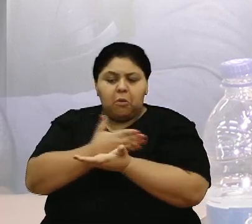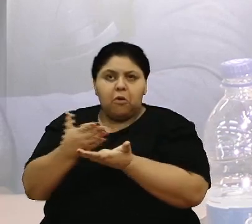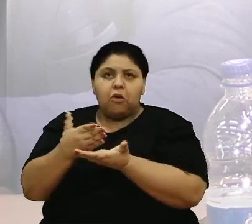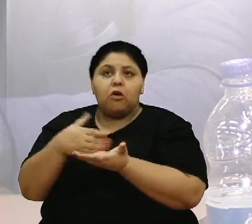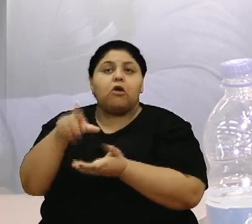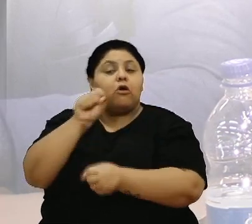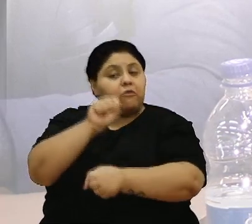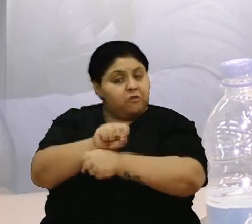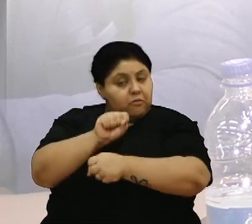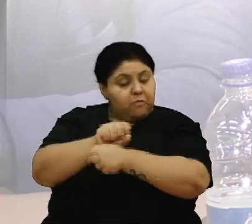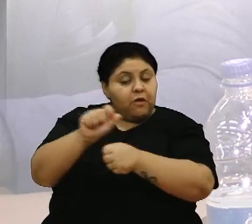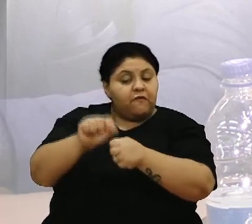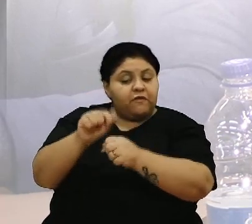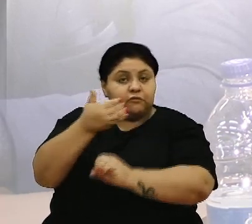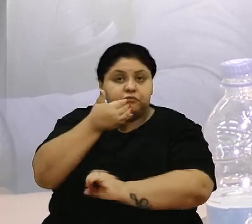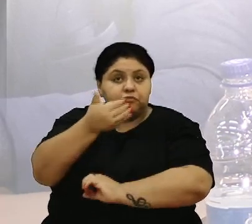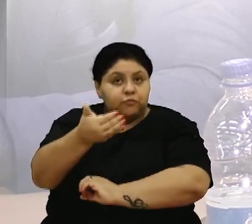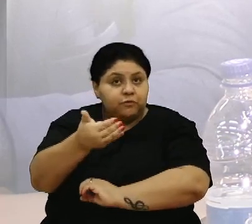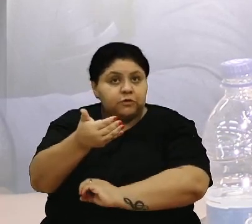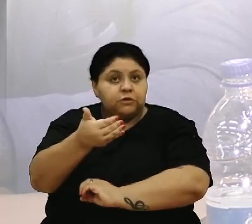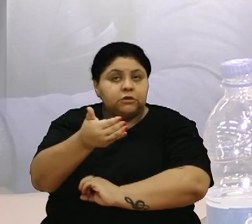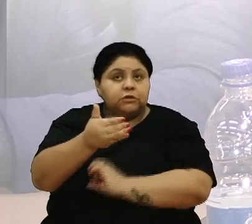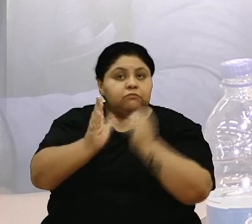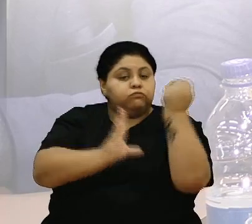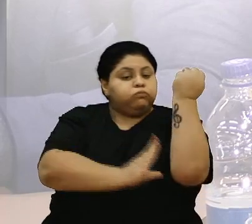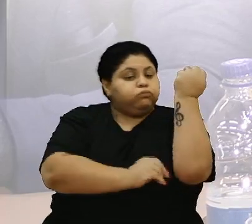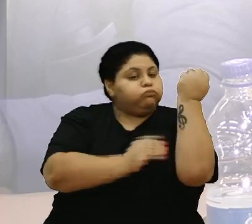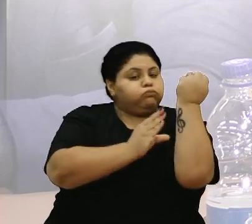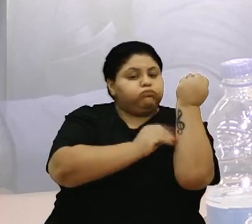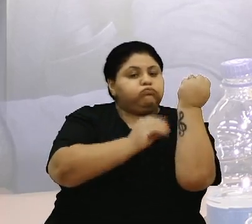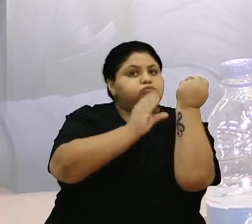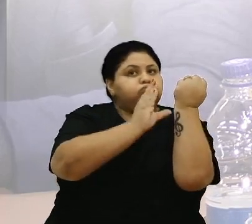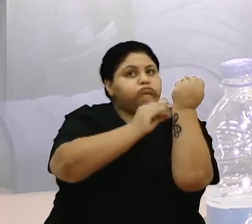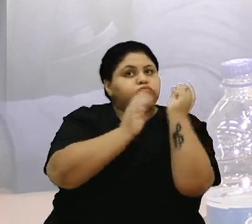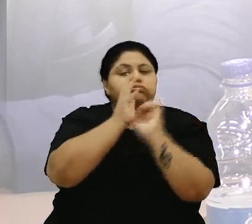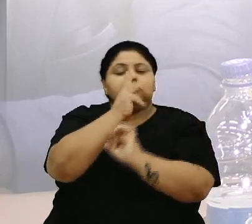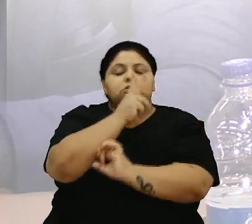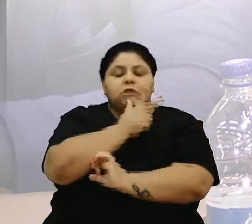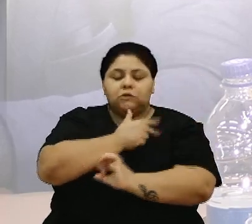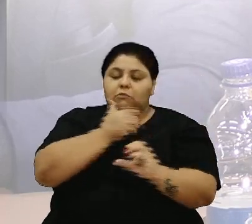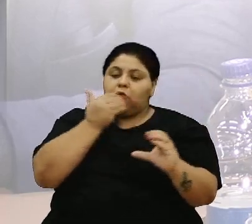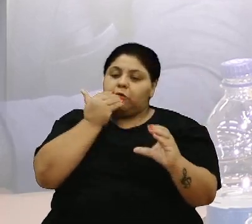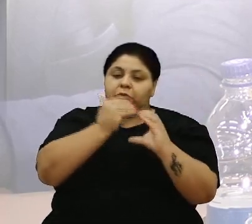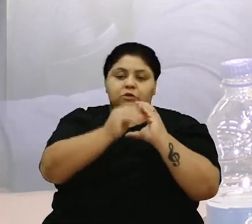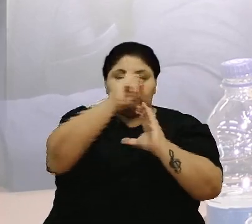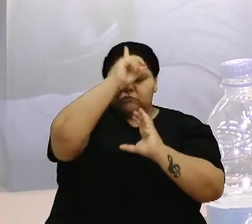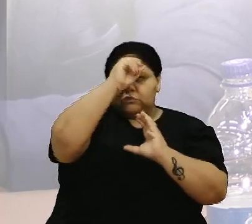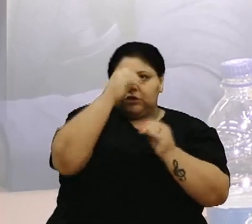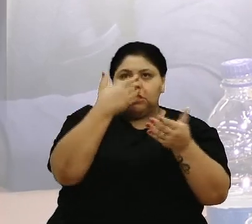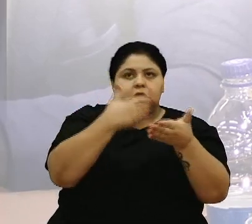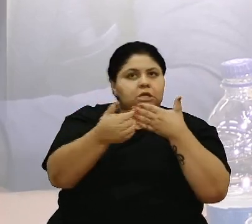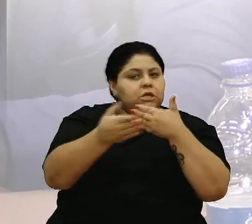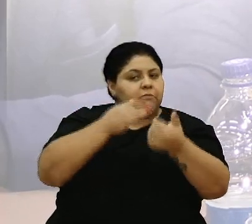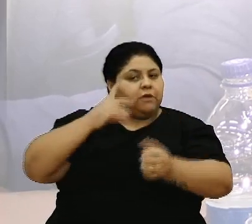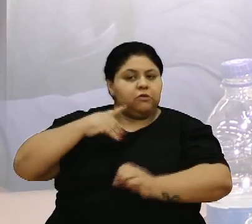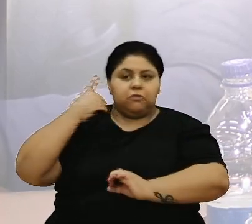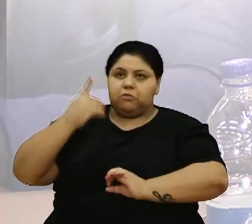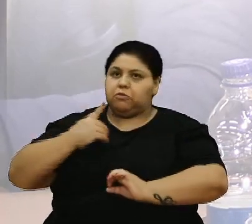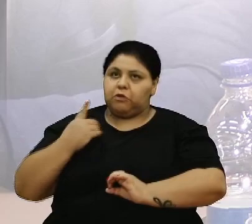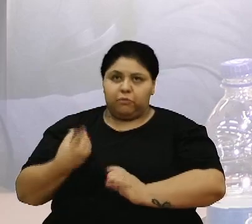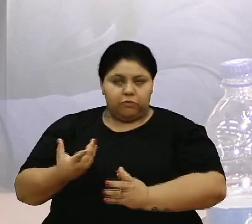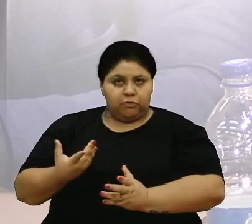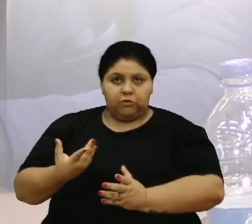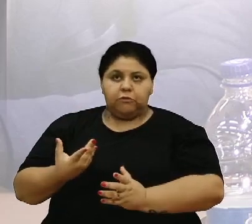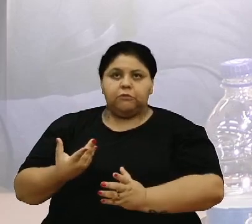faço um apelo, né, que as burocracias não demorem para chegar até esses hospitais aí, independente de qual deputado for que está mandando essas emendas